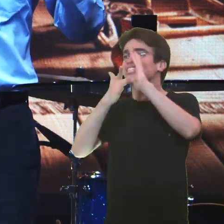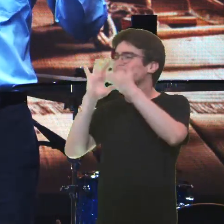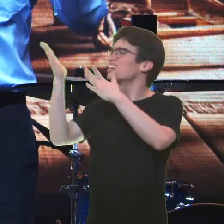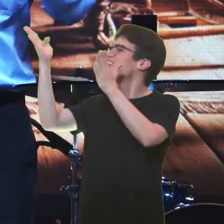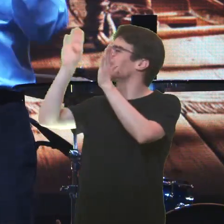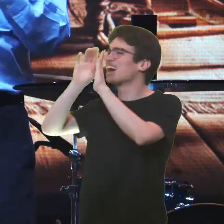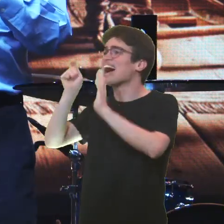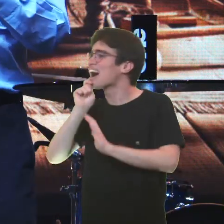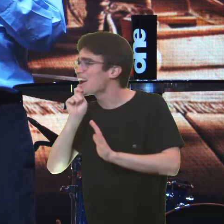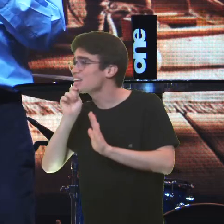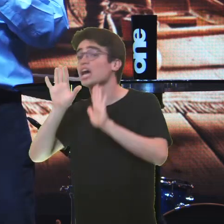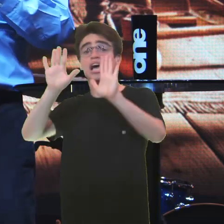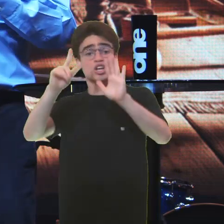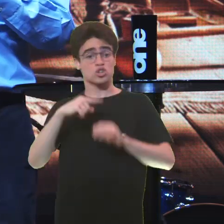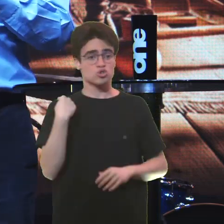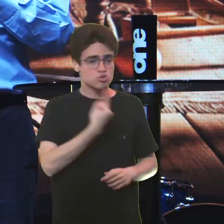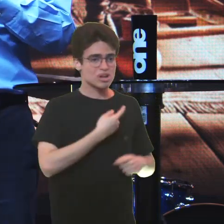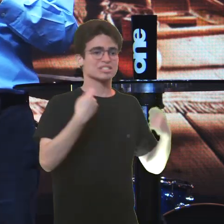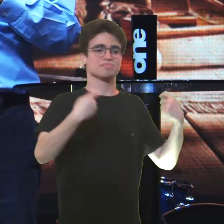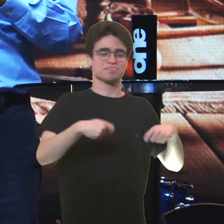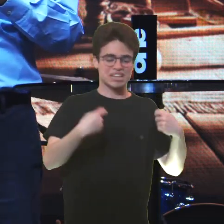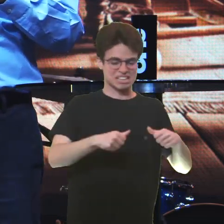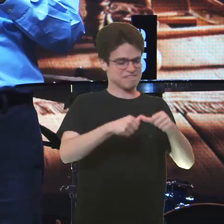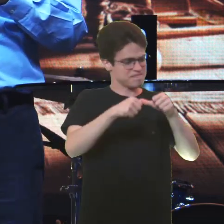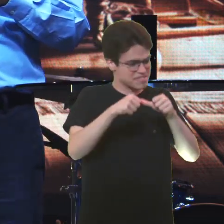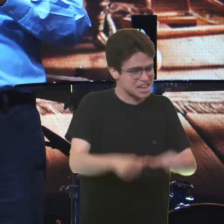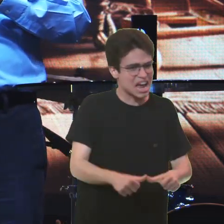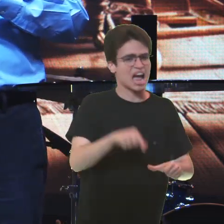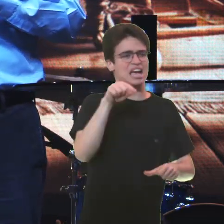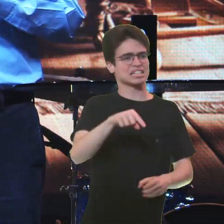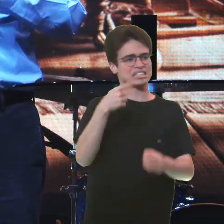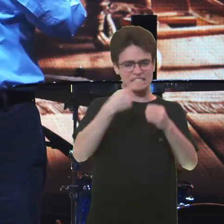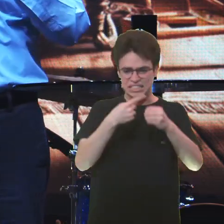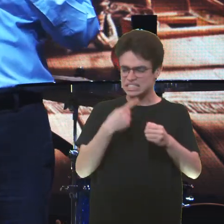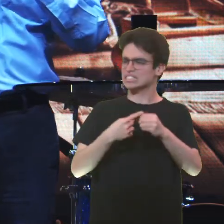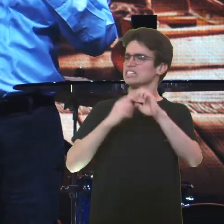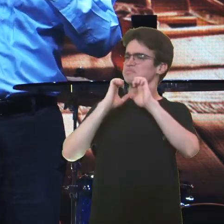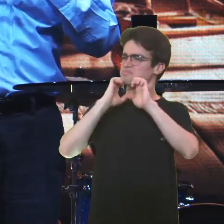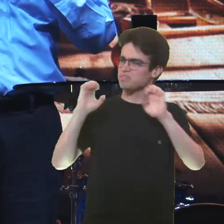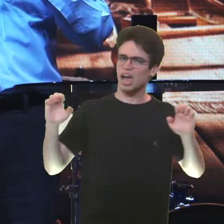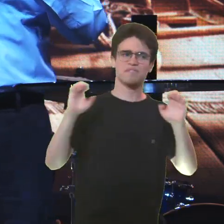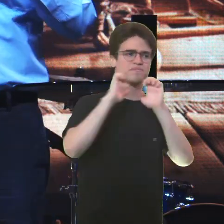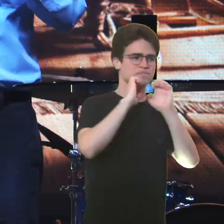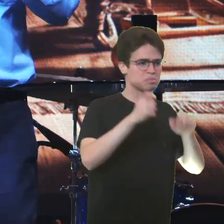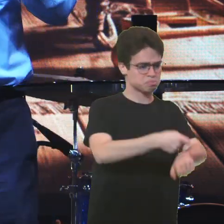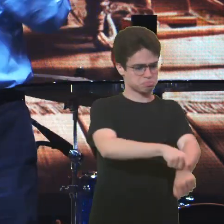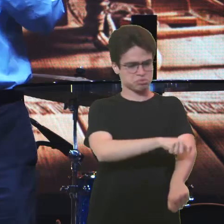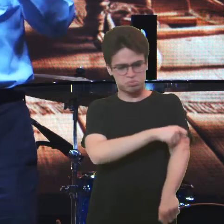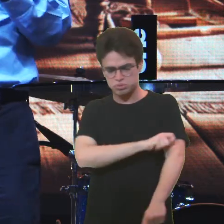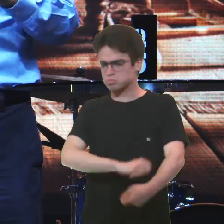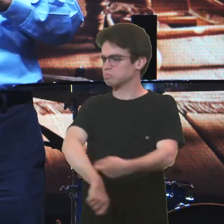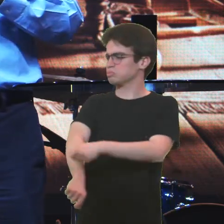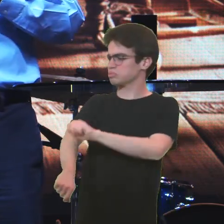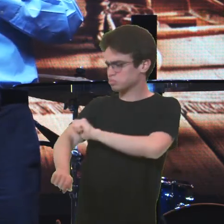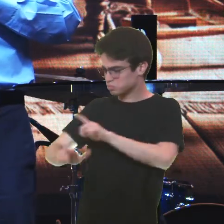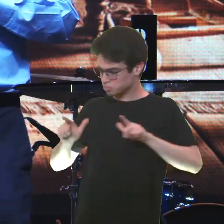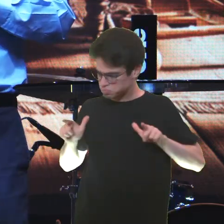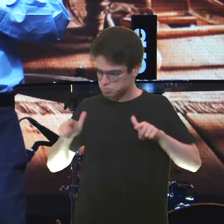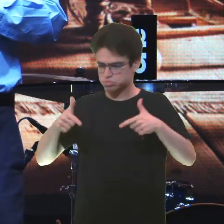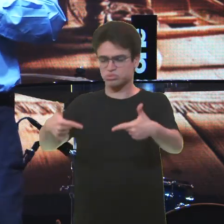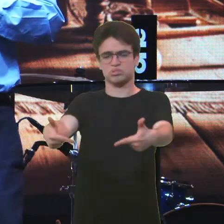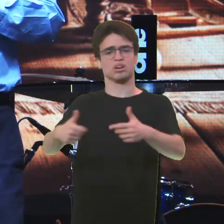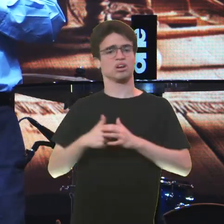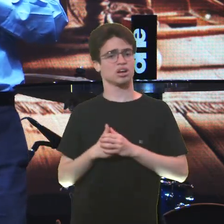debemos echar raíces nós con devemos la ciudad. construir raízes na nossa cidade, com a nossa cidade. Como una iglesia celular, Como